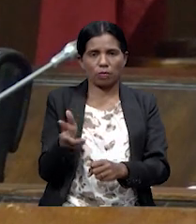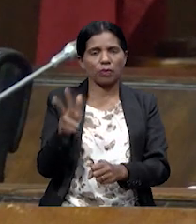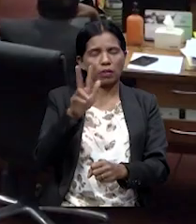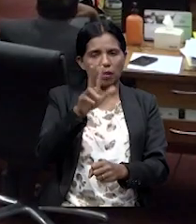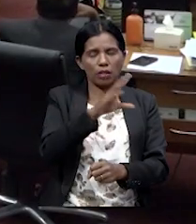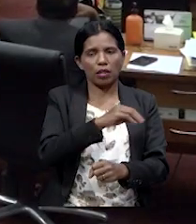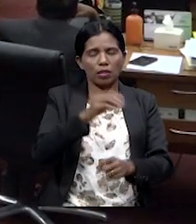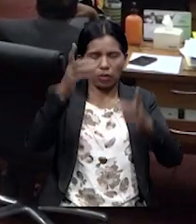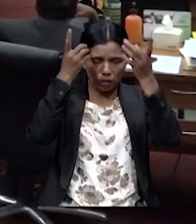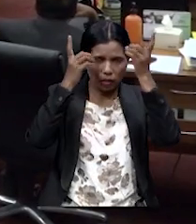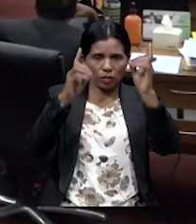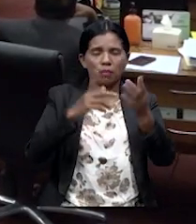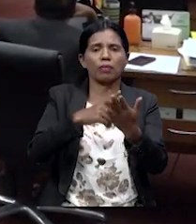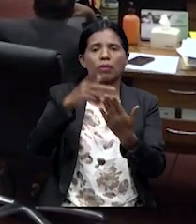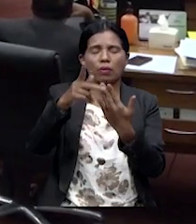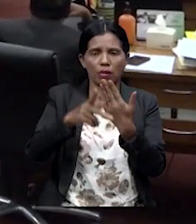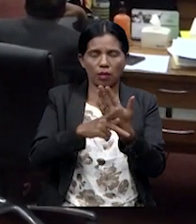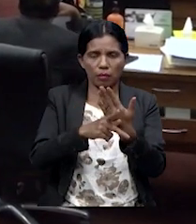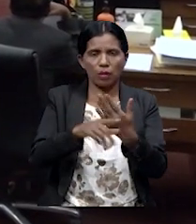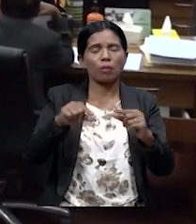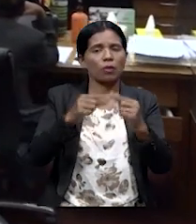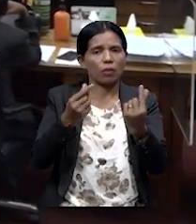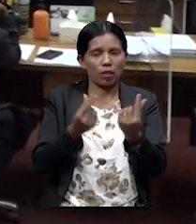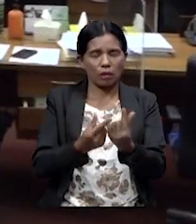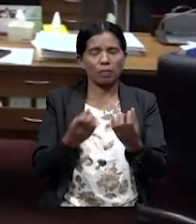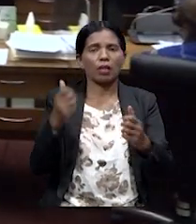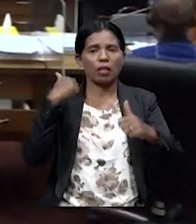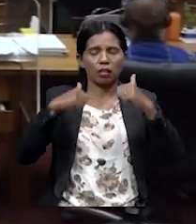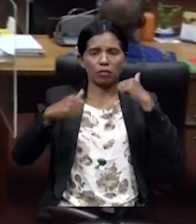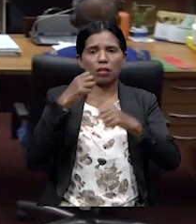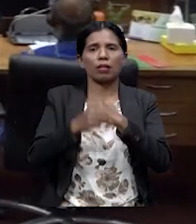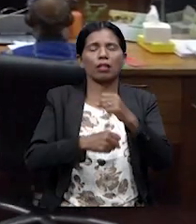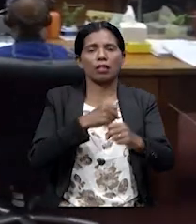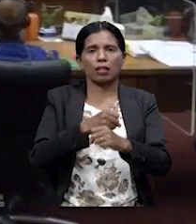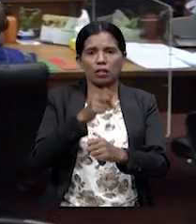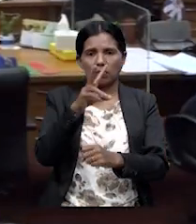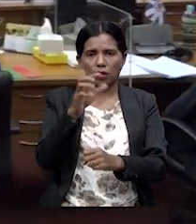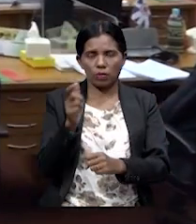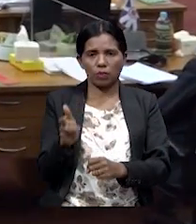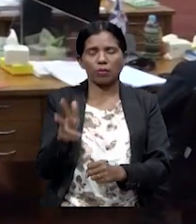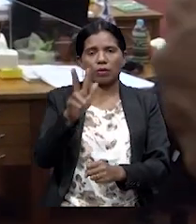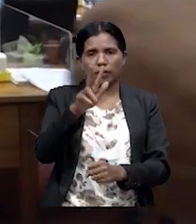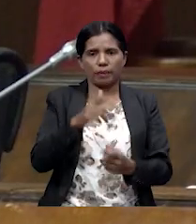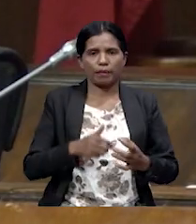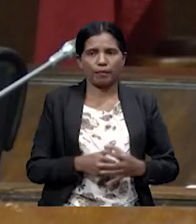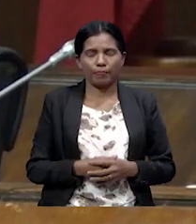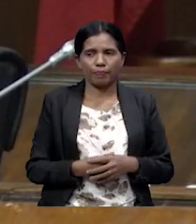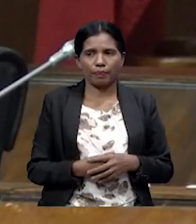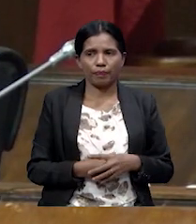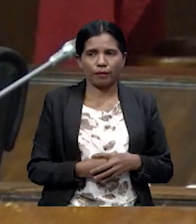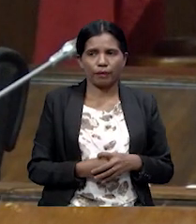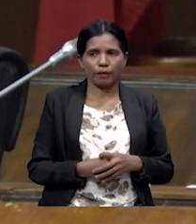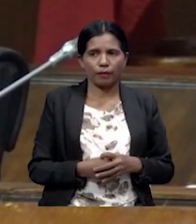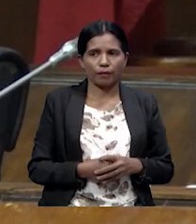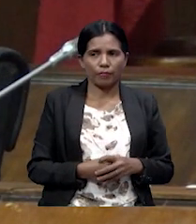no definição programa subprograma no atividades Batinang Rihunrua Ruanulu Resin Tolu. Dari saya perlu ditanya